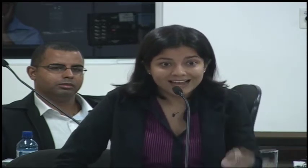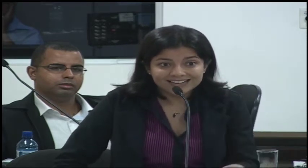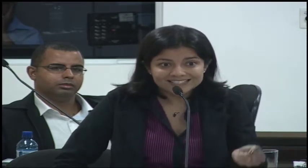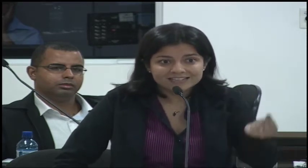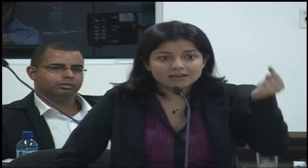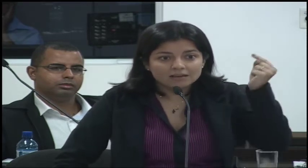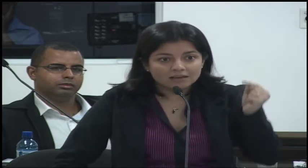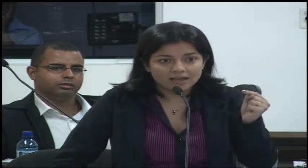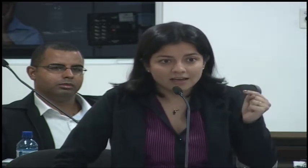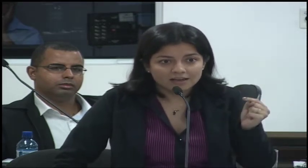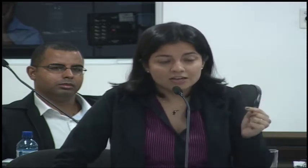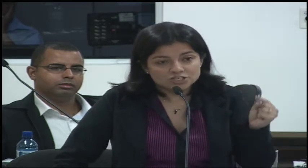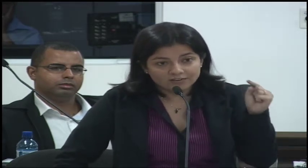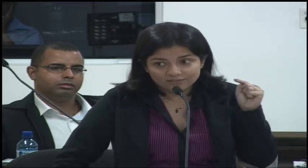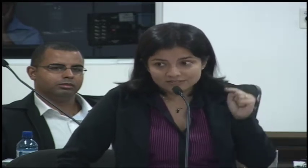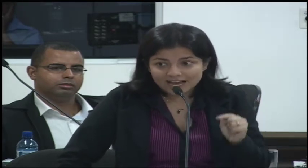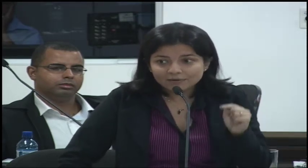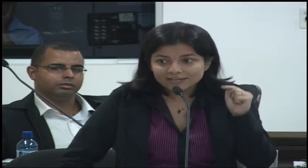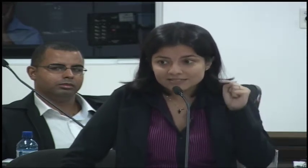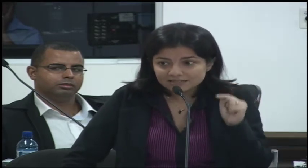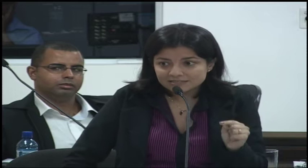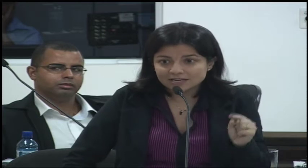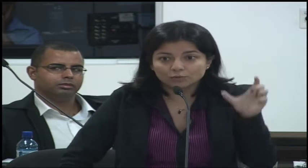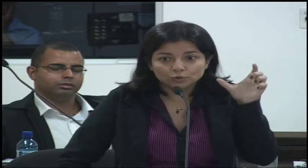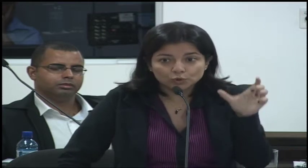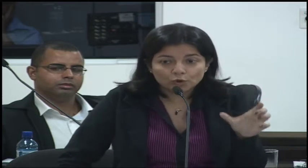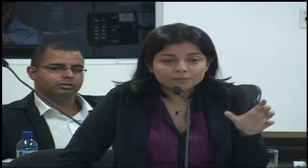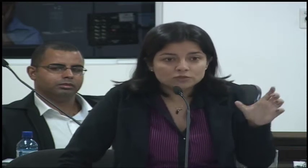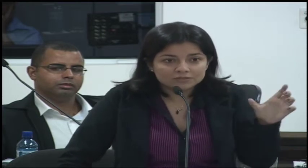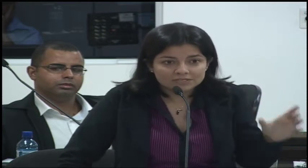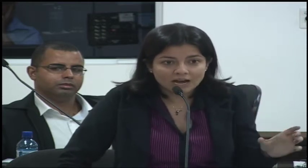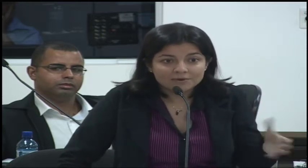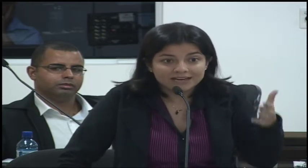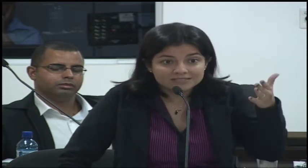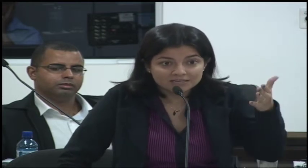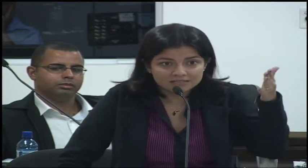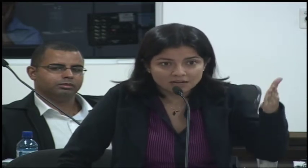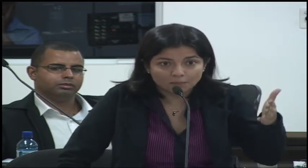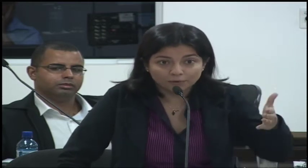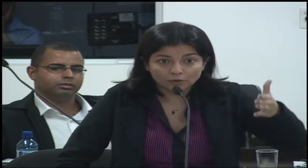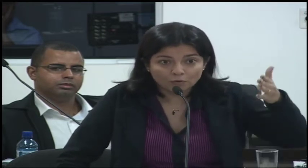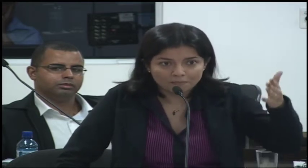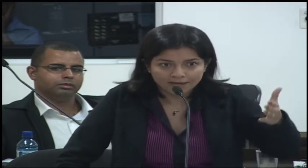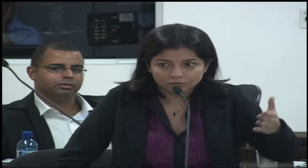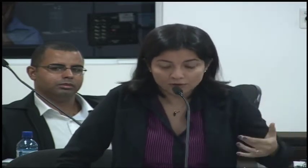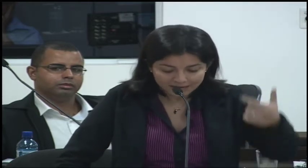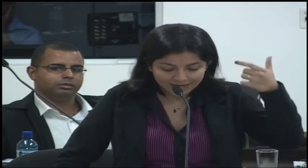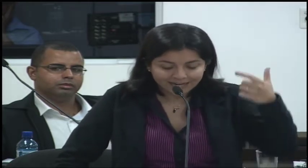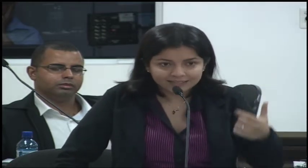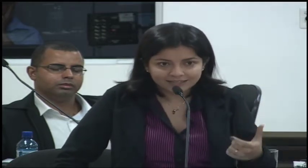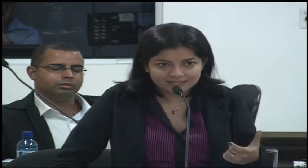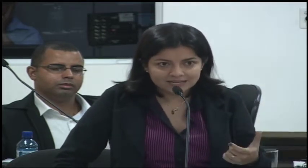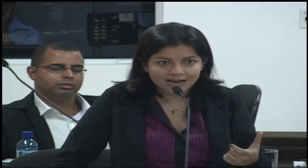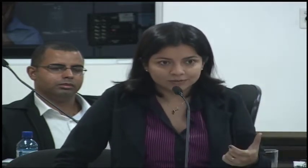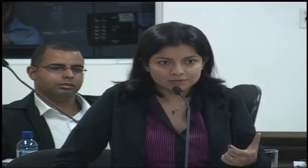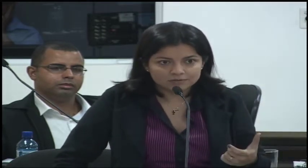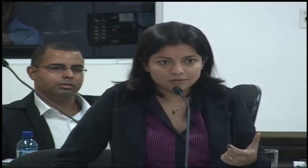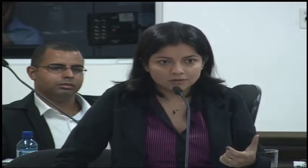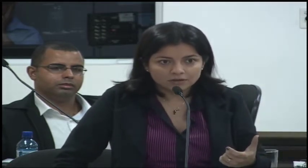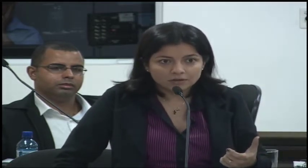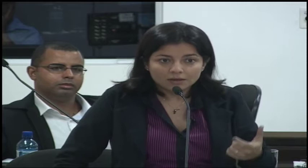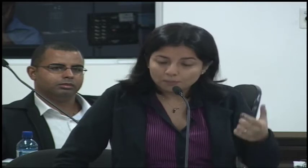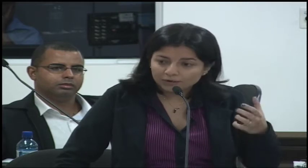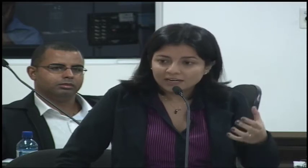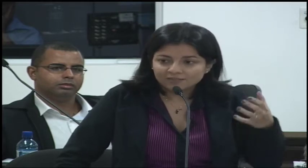àqueles que já fizeram a inserção do nome social e ascensão por documento caracterizados